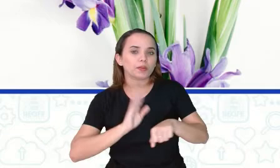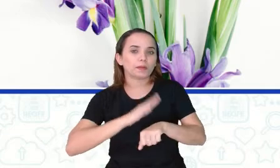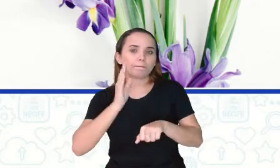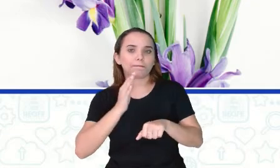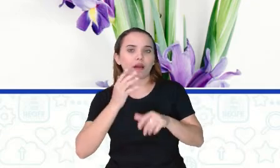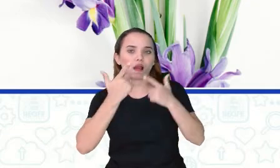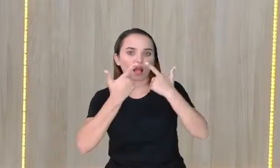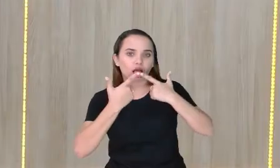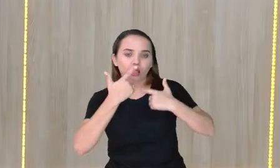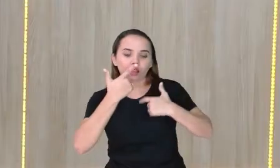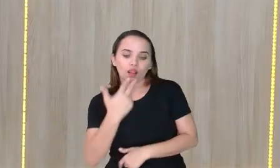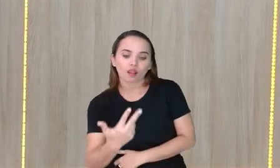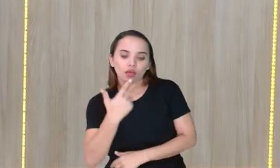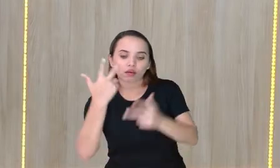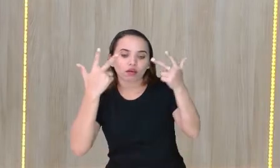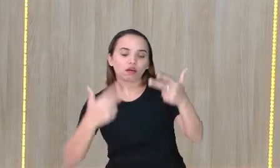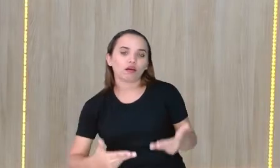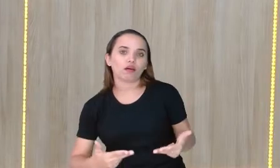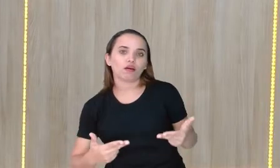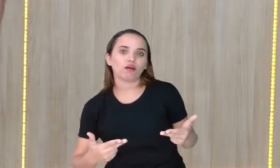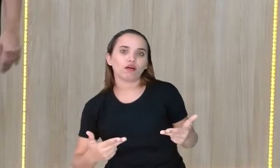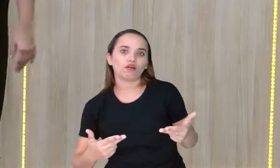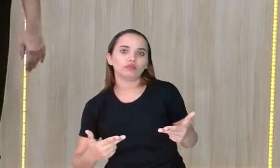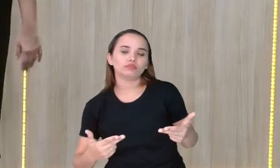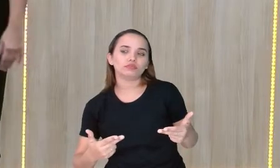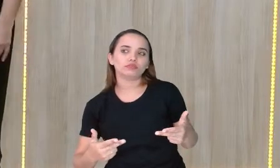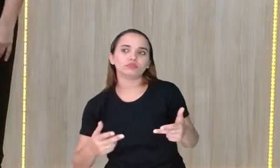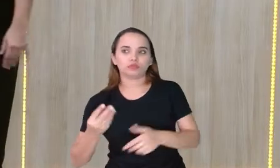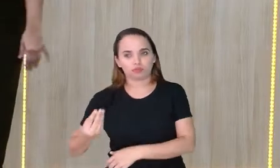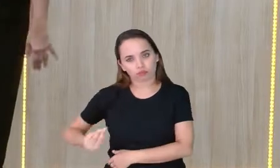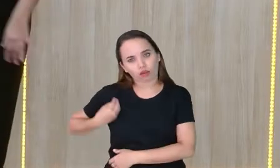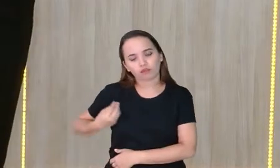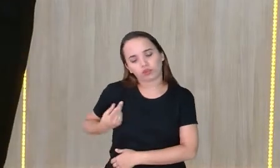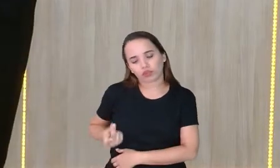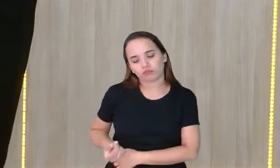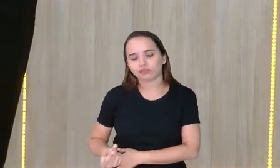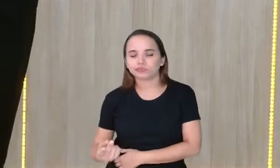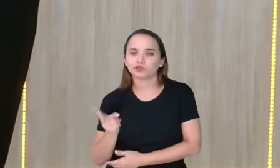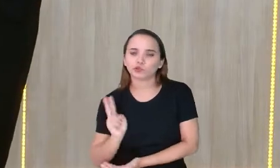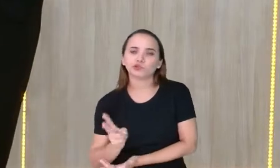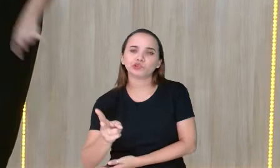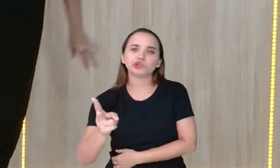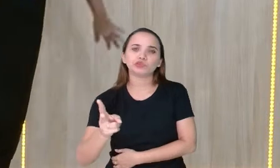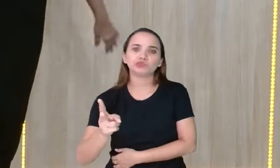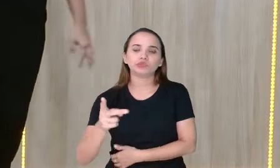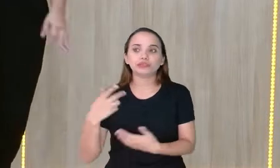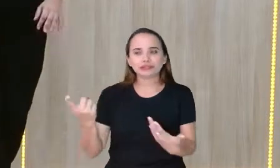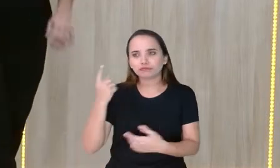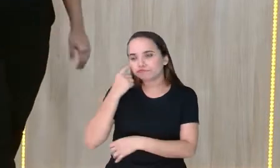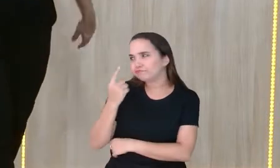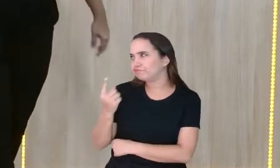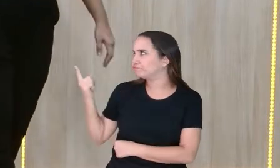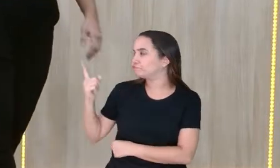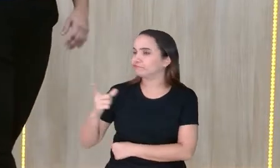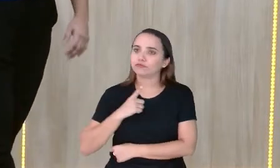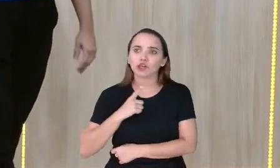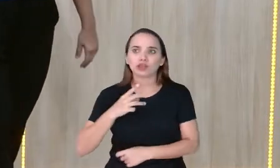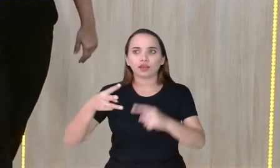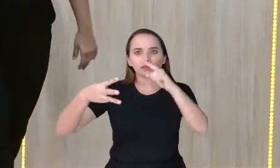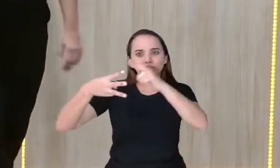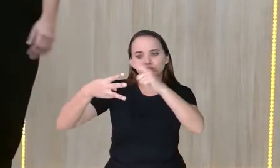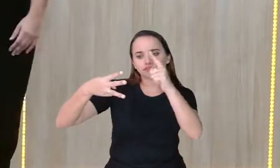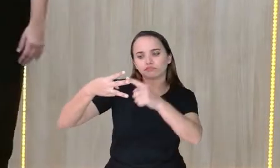que segue. Vejam, aqui eu fiz 3 frases, né? Mas aqui a gente tem toda uma história por